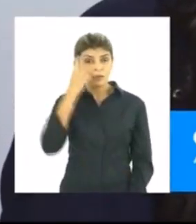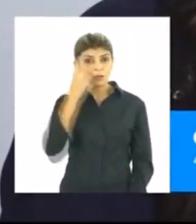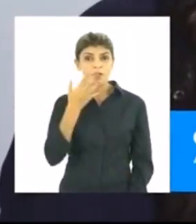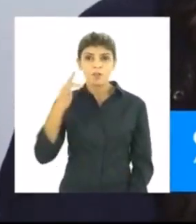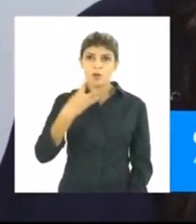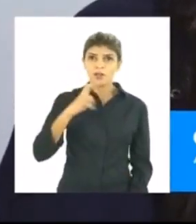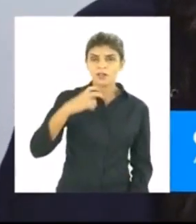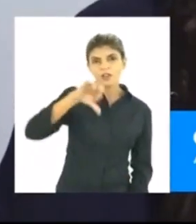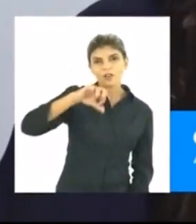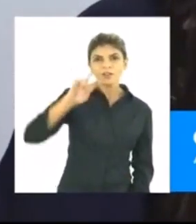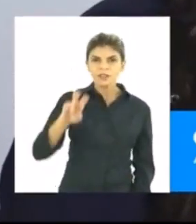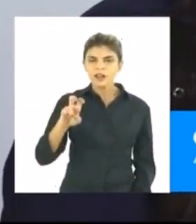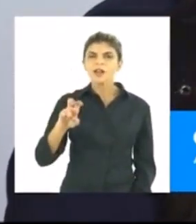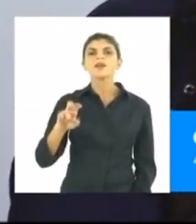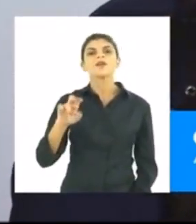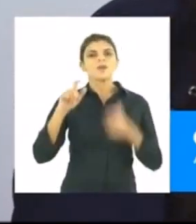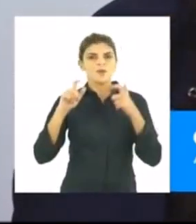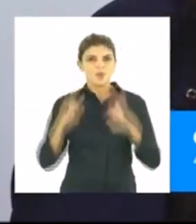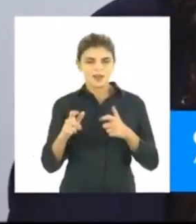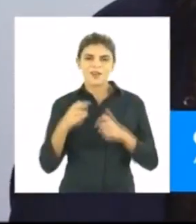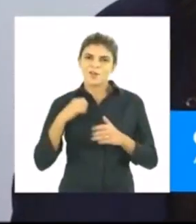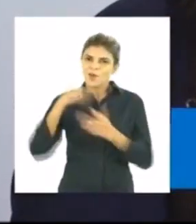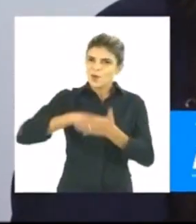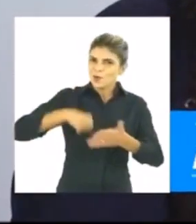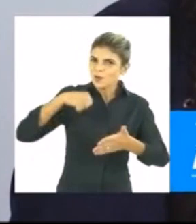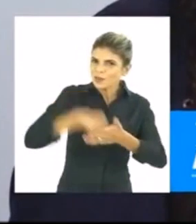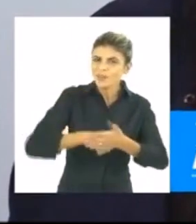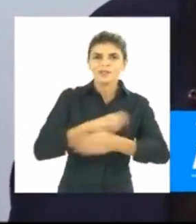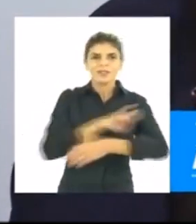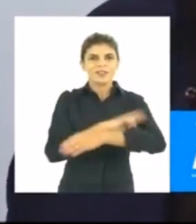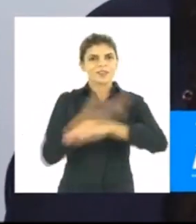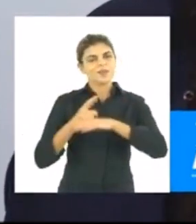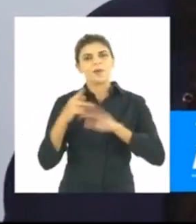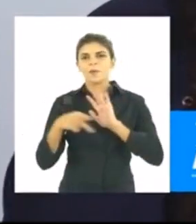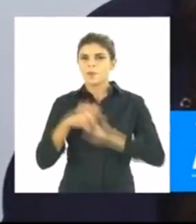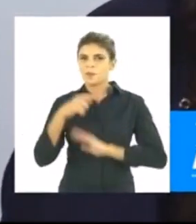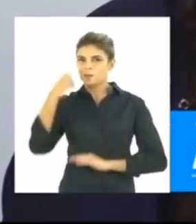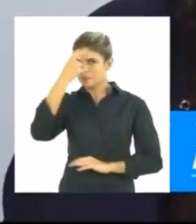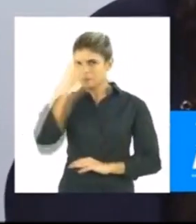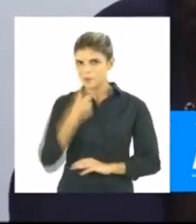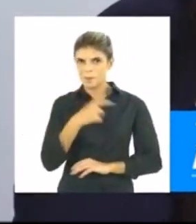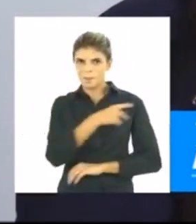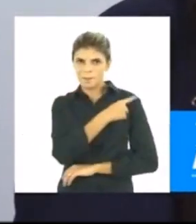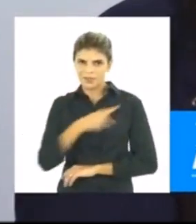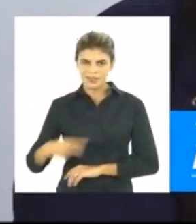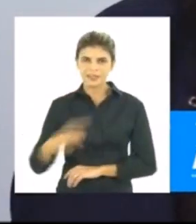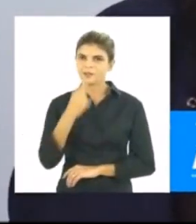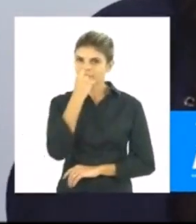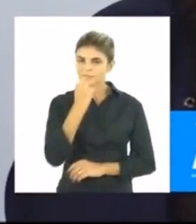Carol Gomes, deputada federal 4595. É por Rio Claro e região que eu vou lutar, com Dória governador e Alckmin presidente.